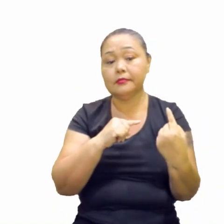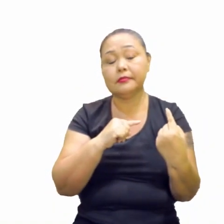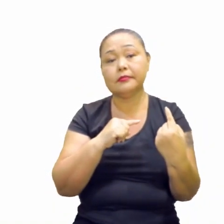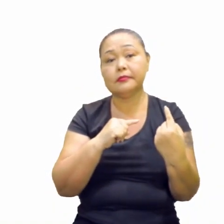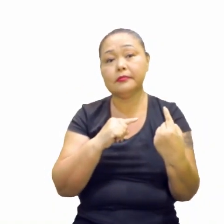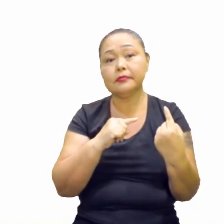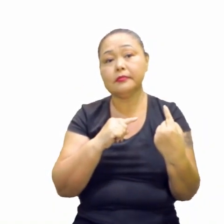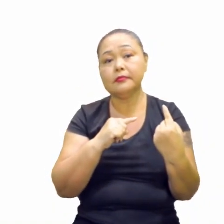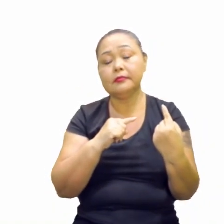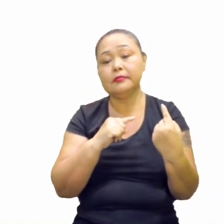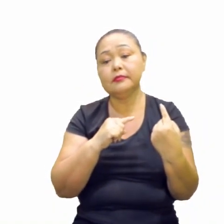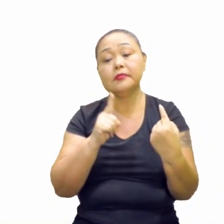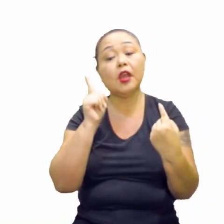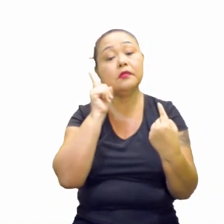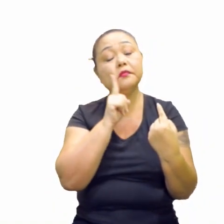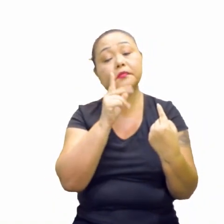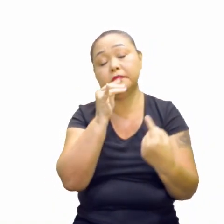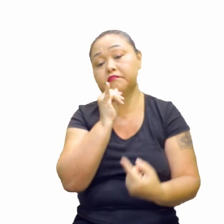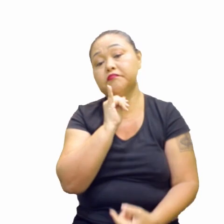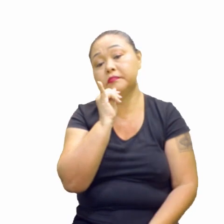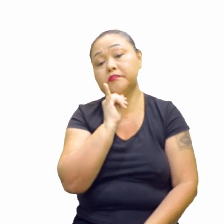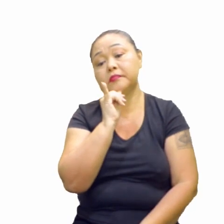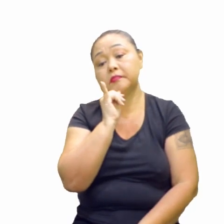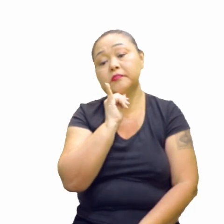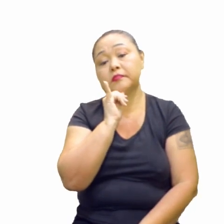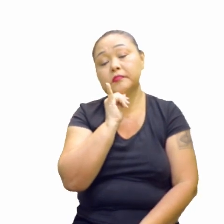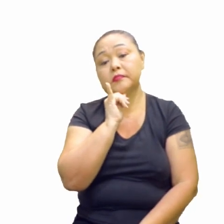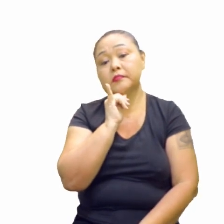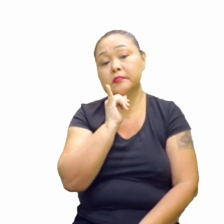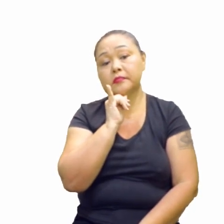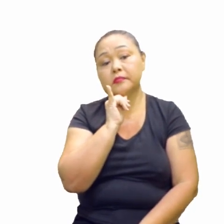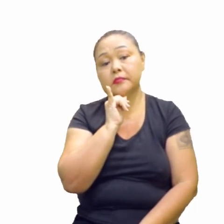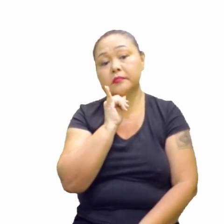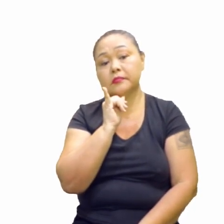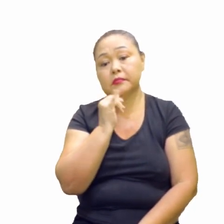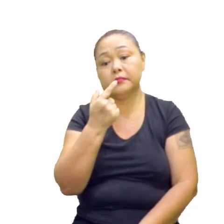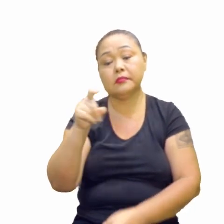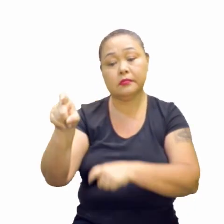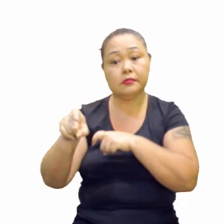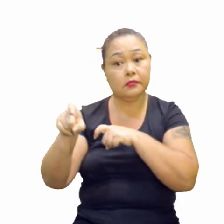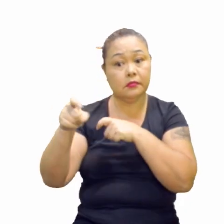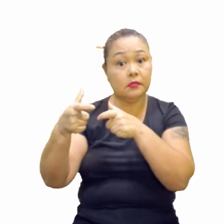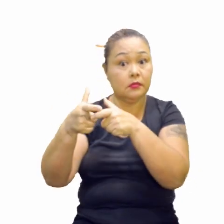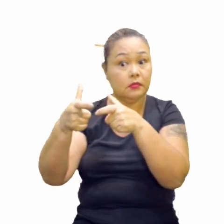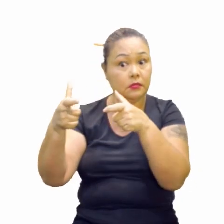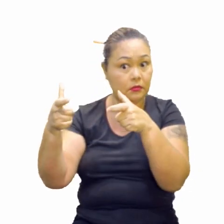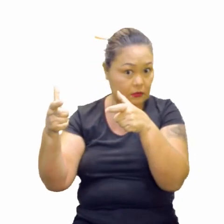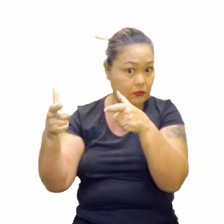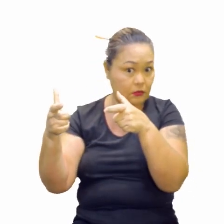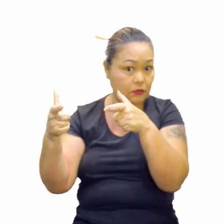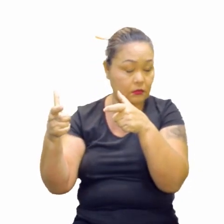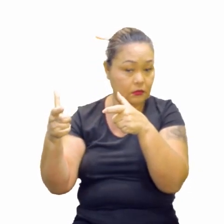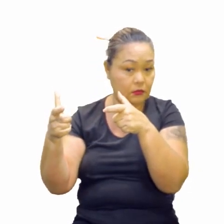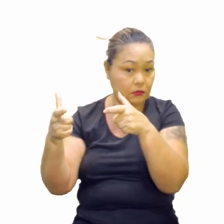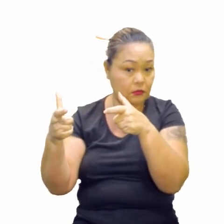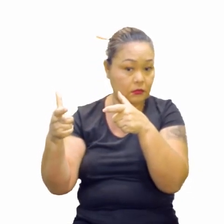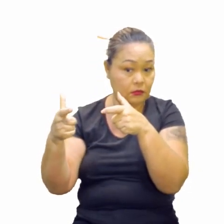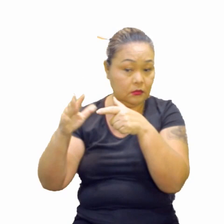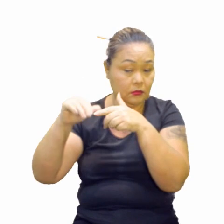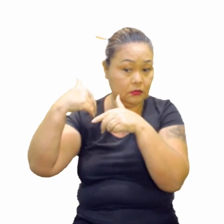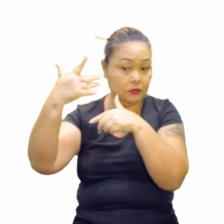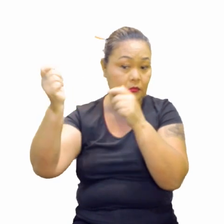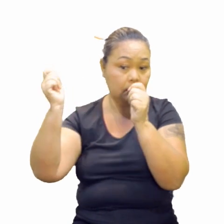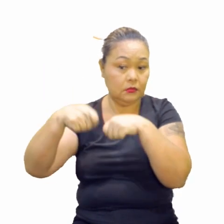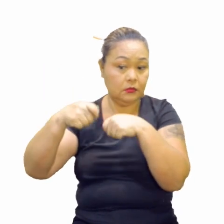Nos Estados Unidos, por exemplo, o ritmo da produção industrial e agrícola continuava a crescer, ultrapassando aí a capacidade de compra